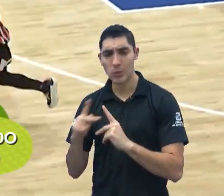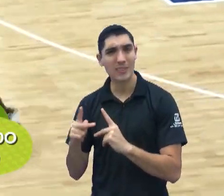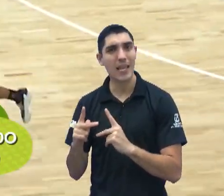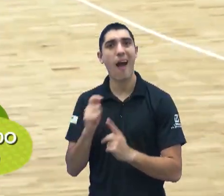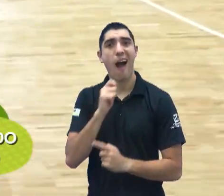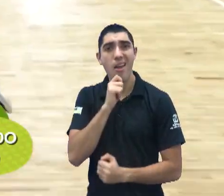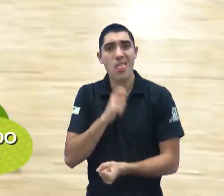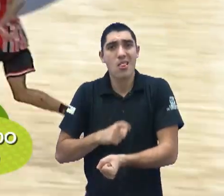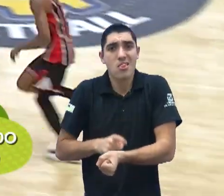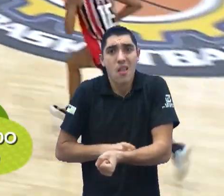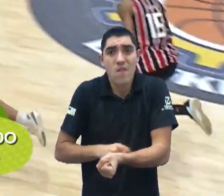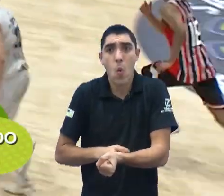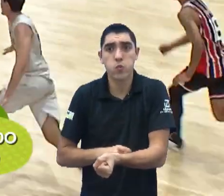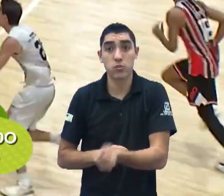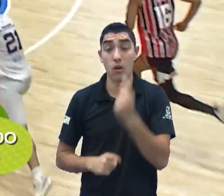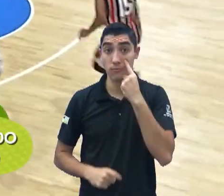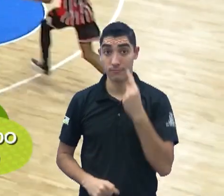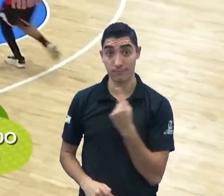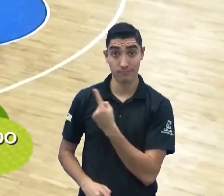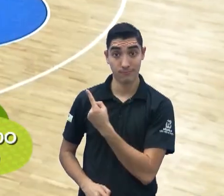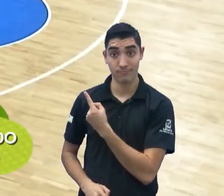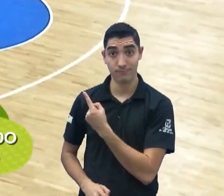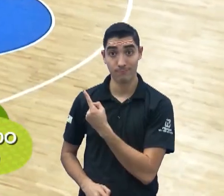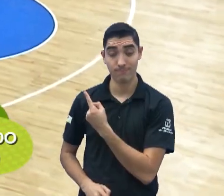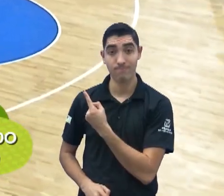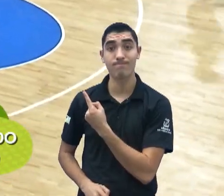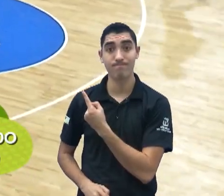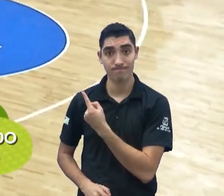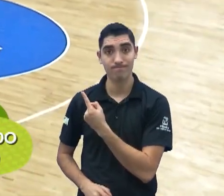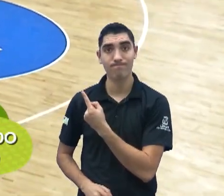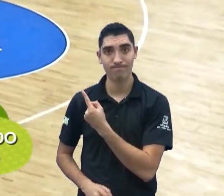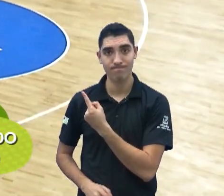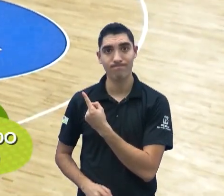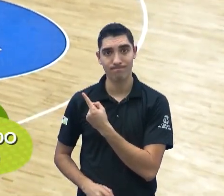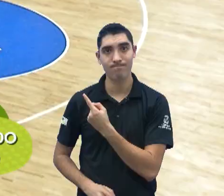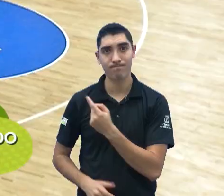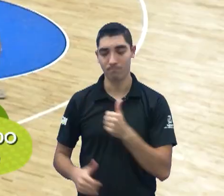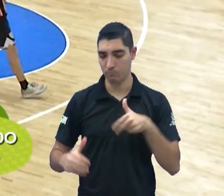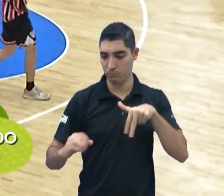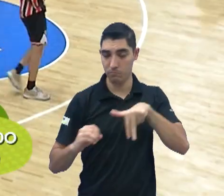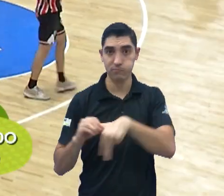e a virada São Paulina não demorou a chegar com a cravada de Igor Andrade.